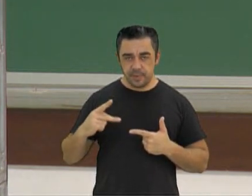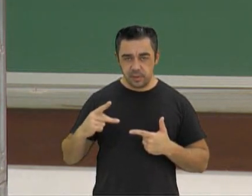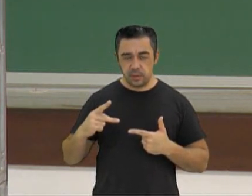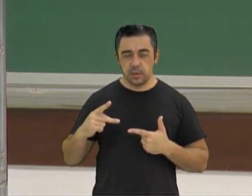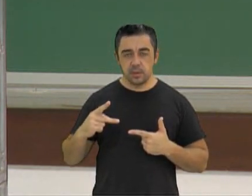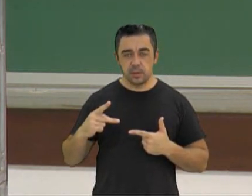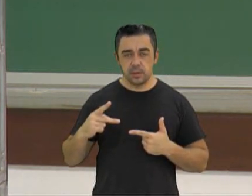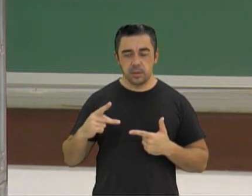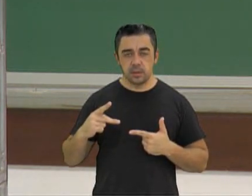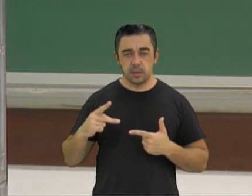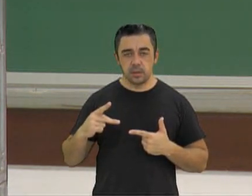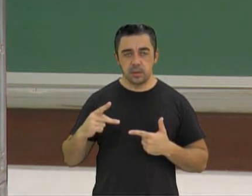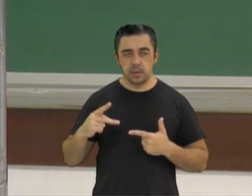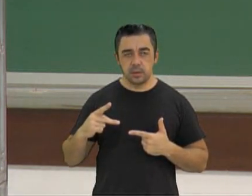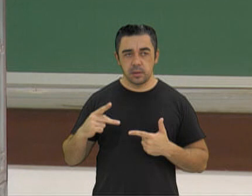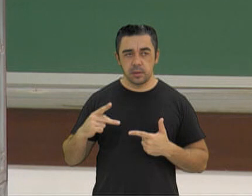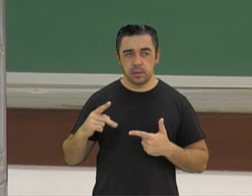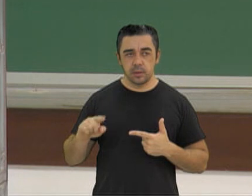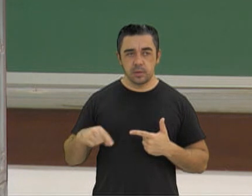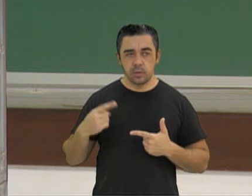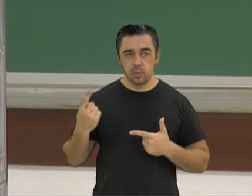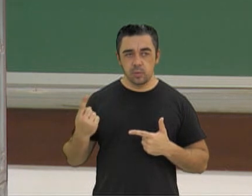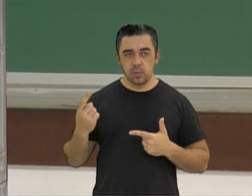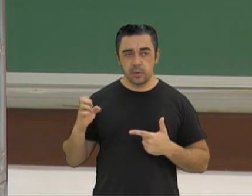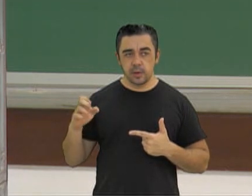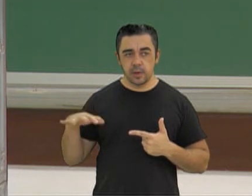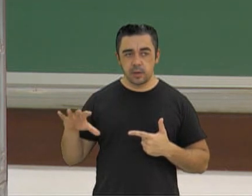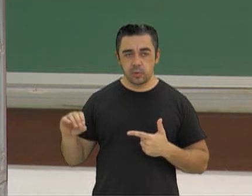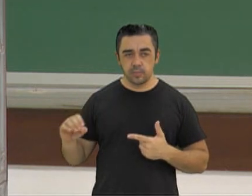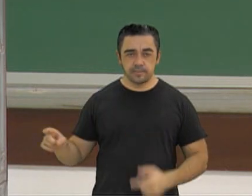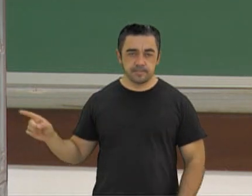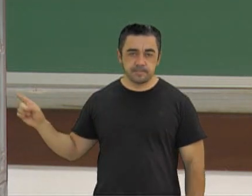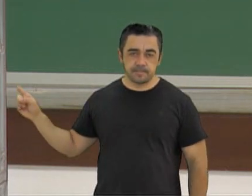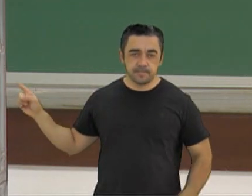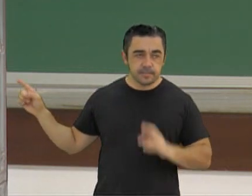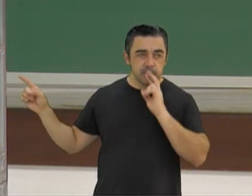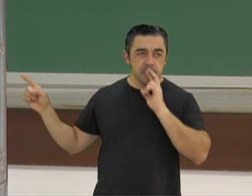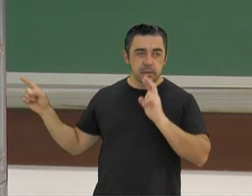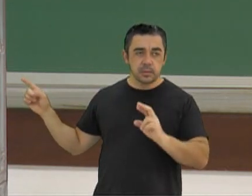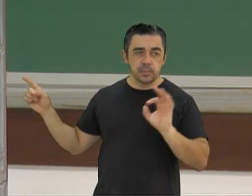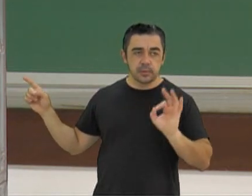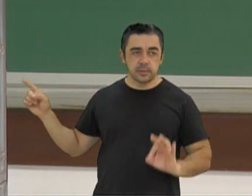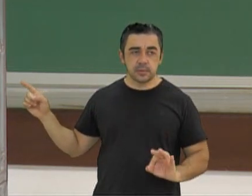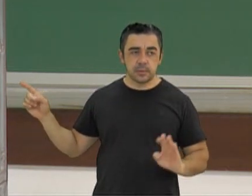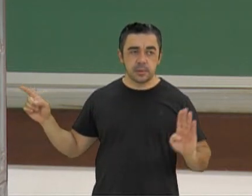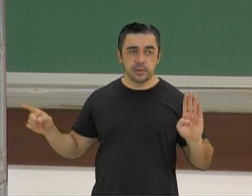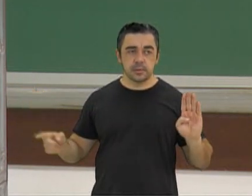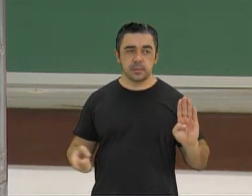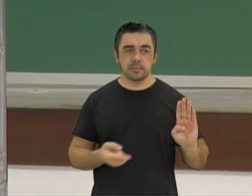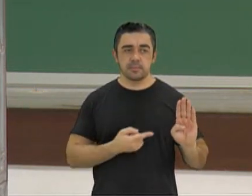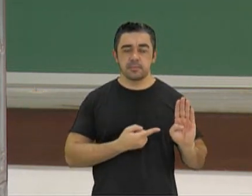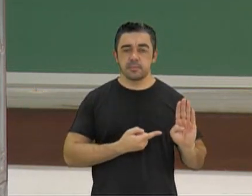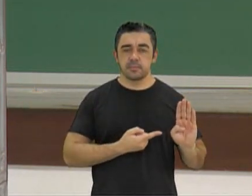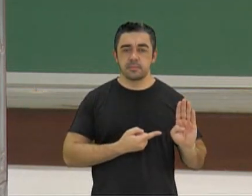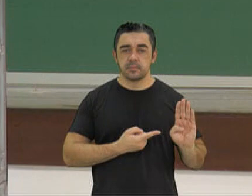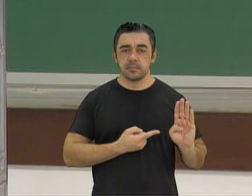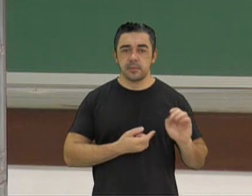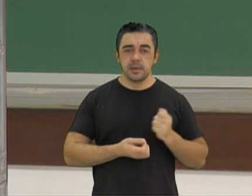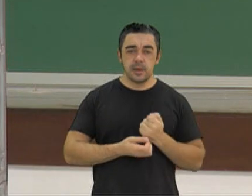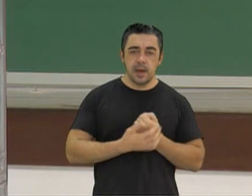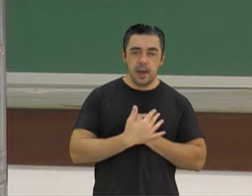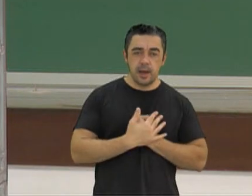carbonos, 1 eno, certo? Então, tá lá, ácido